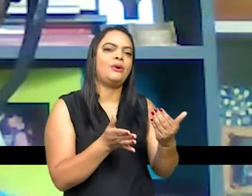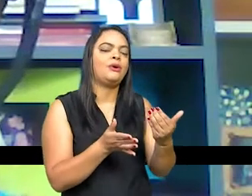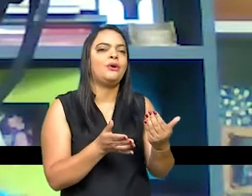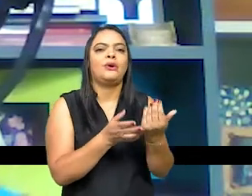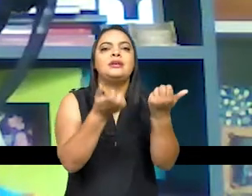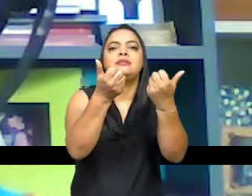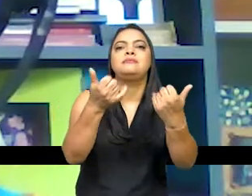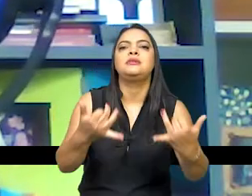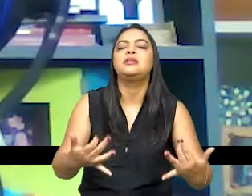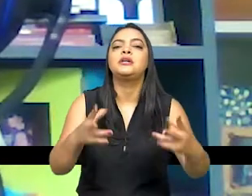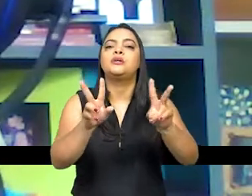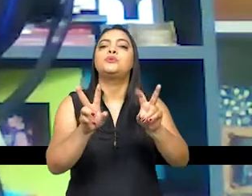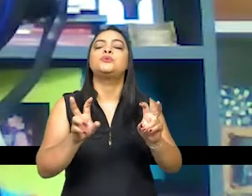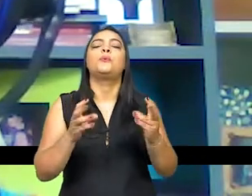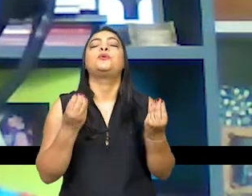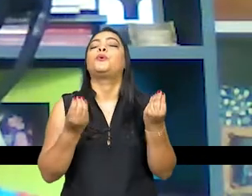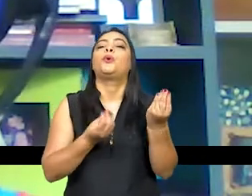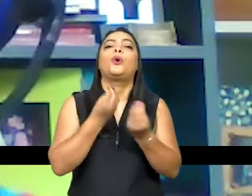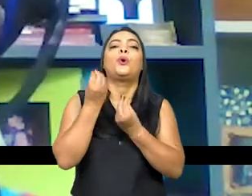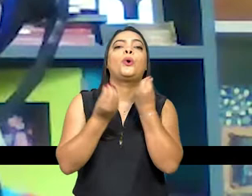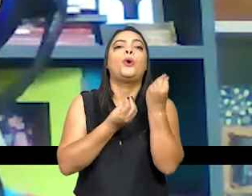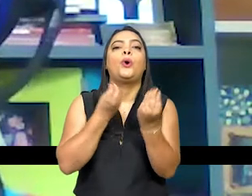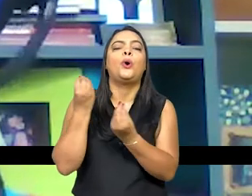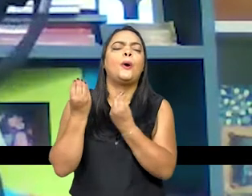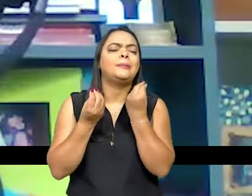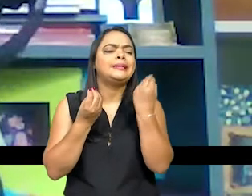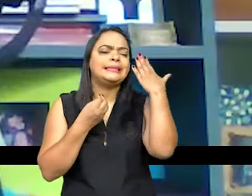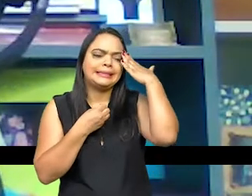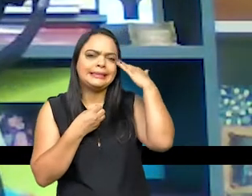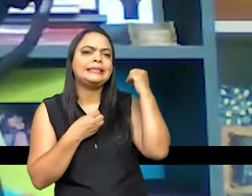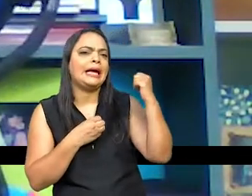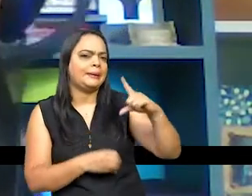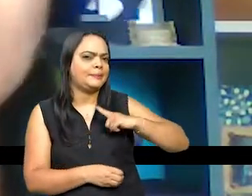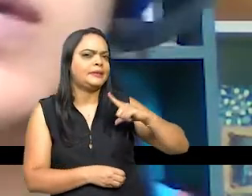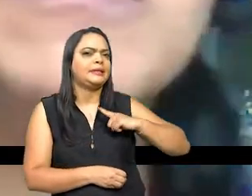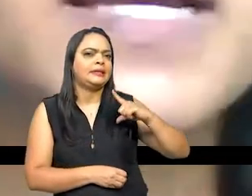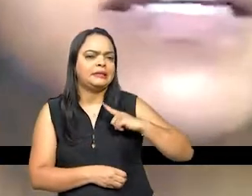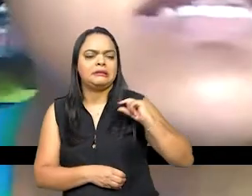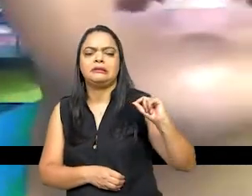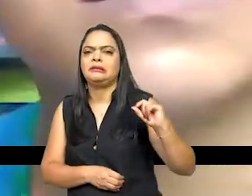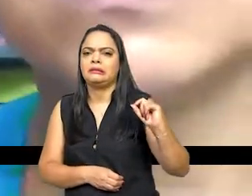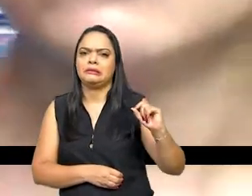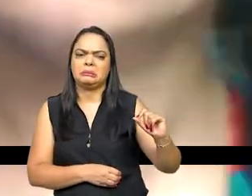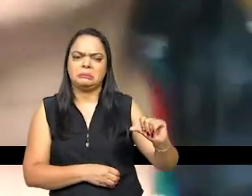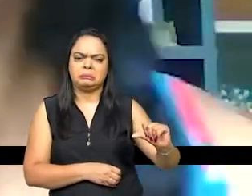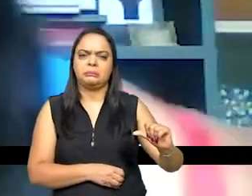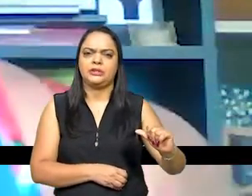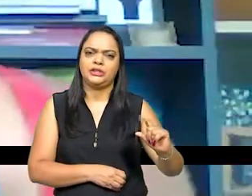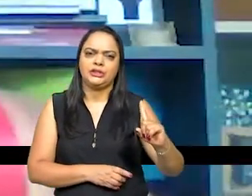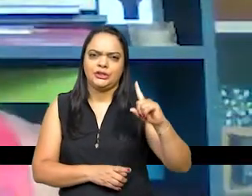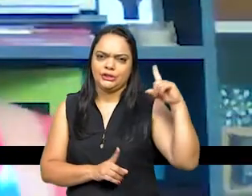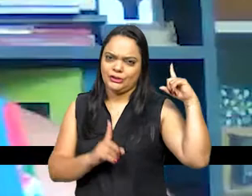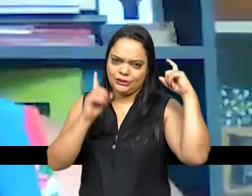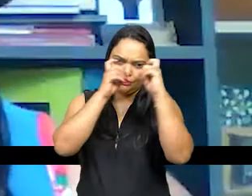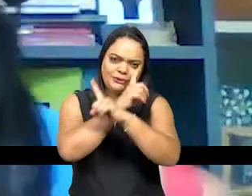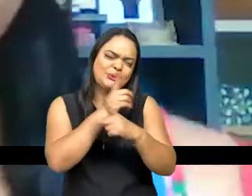o fato de reconhecer que existe muita resistência, né, para que se incluam